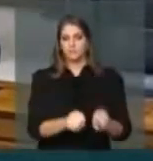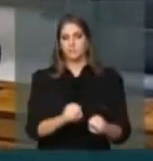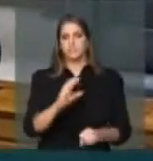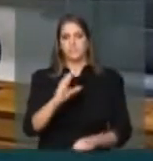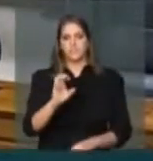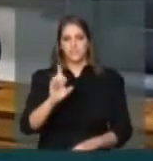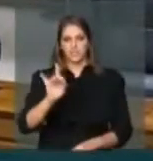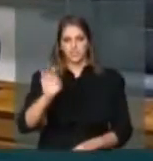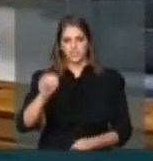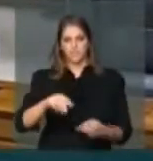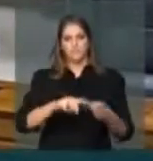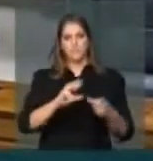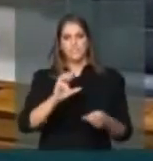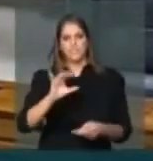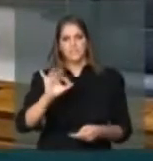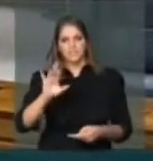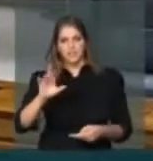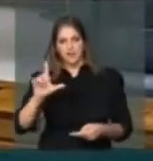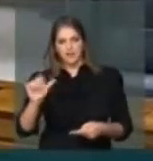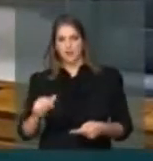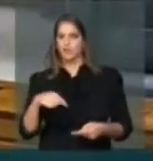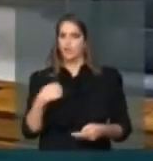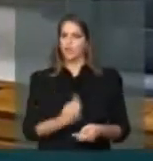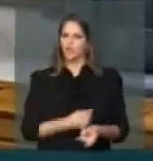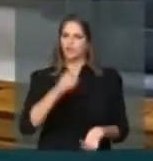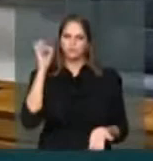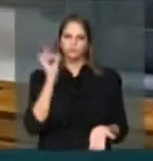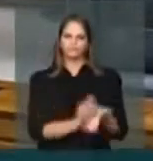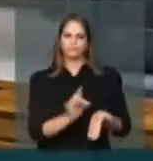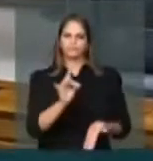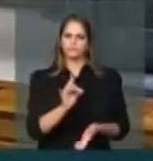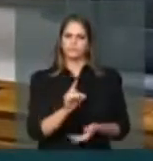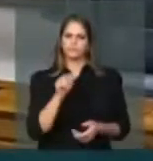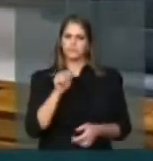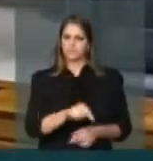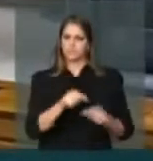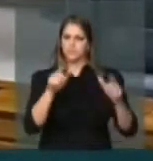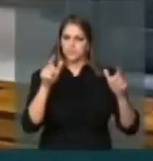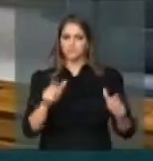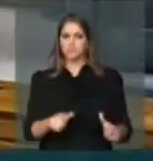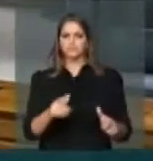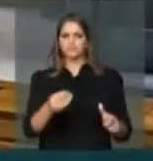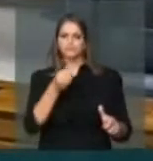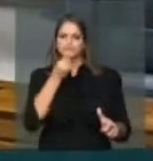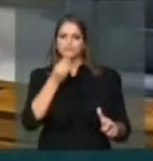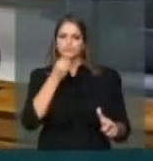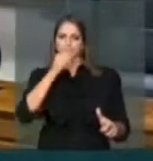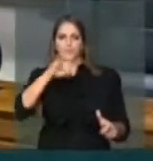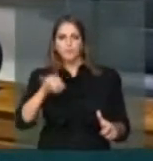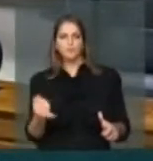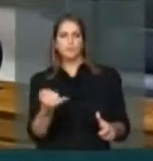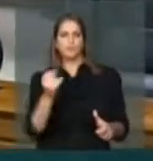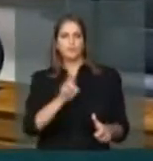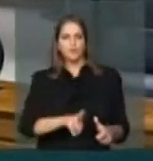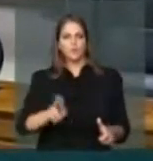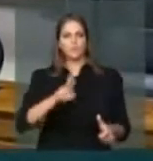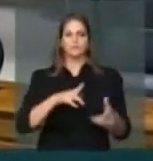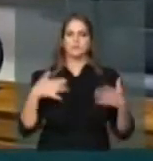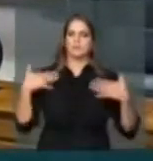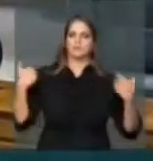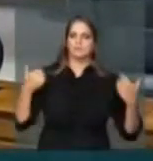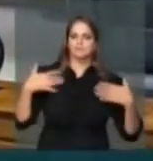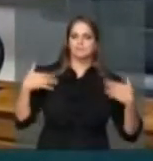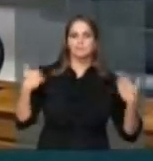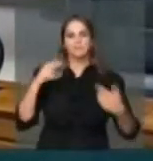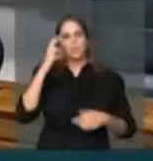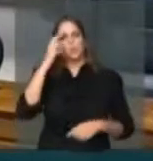Cirela. Repudiamos essa integração de posse, dizemos que este local devia ser utilizado para o meio ambiente, o lazer